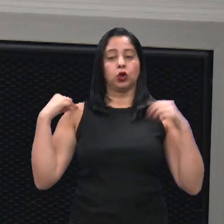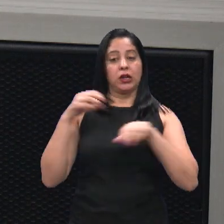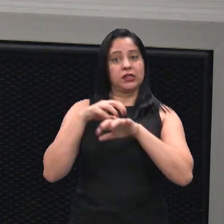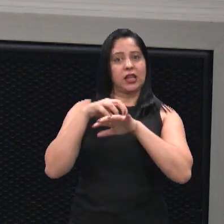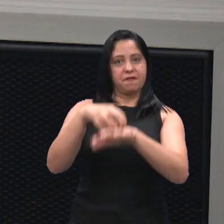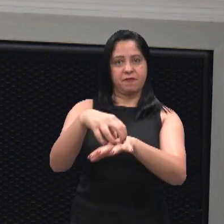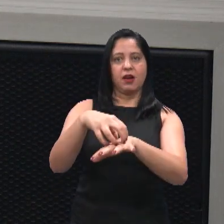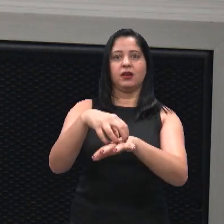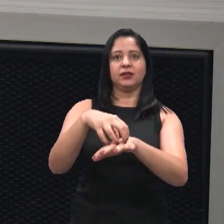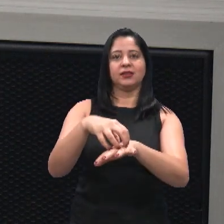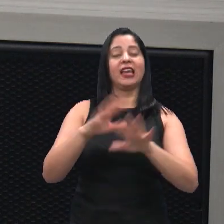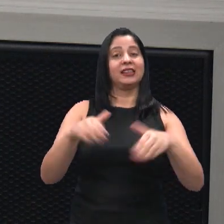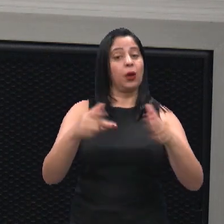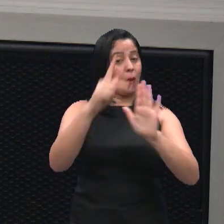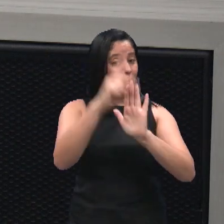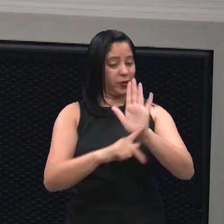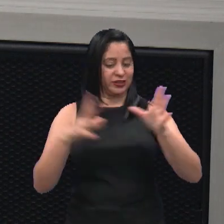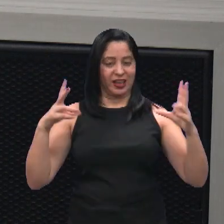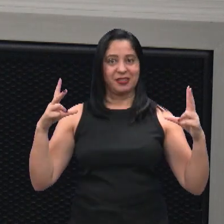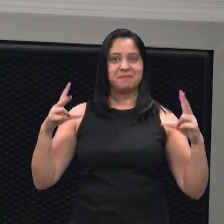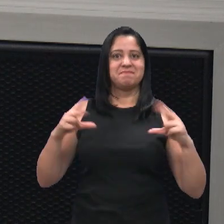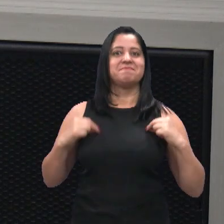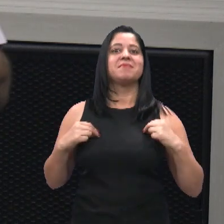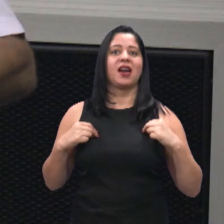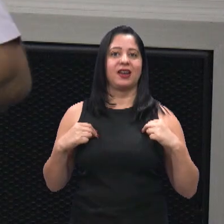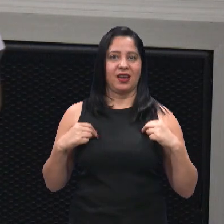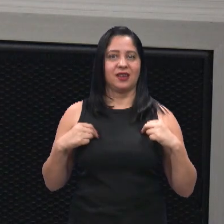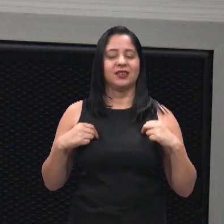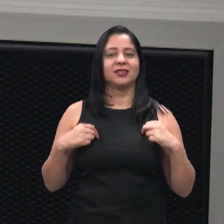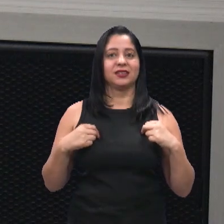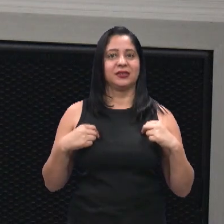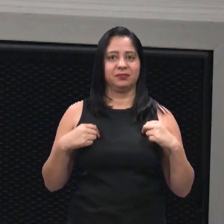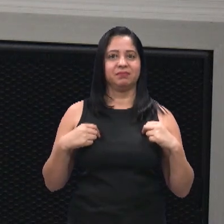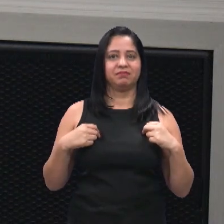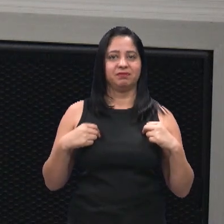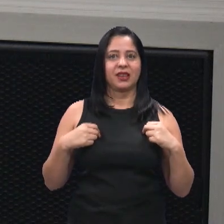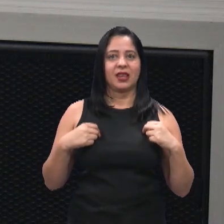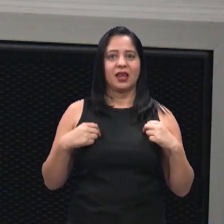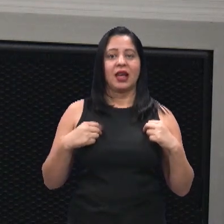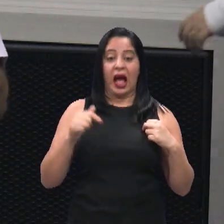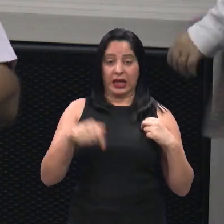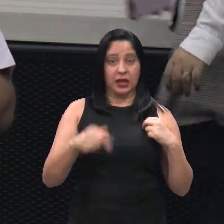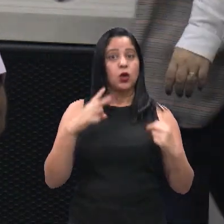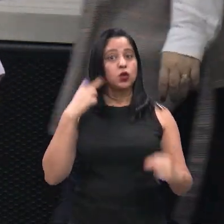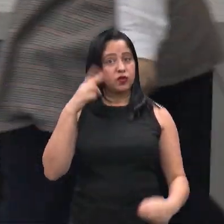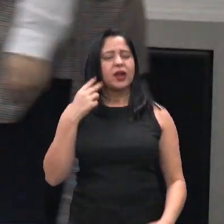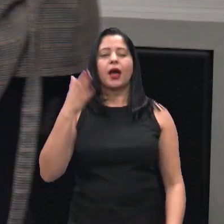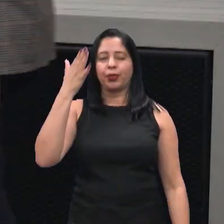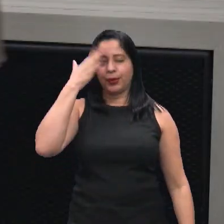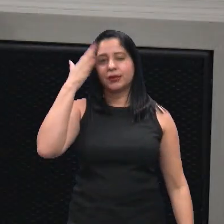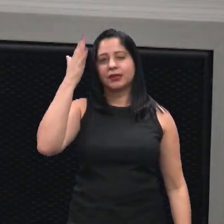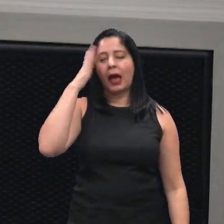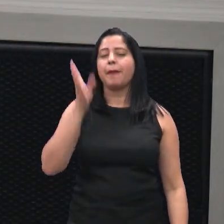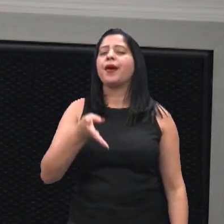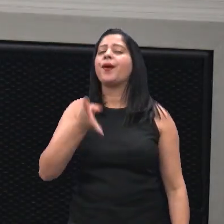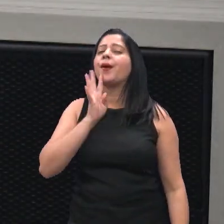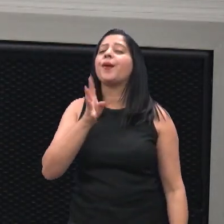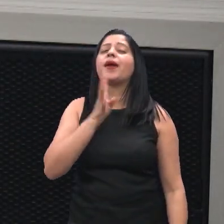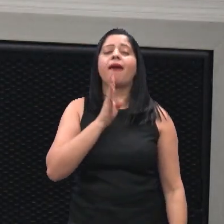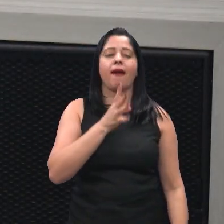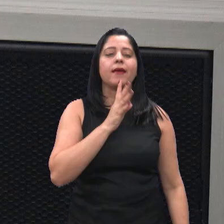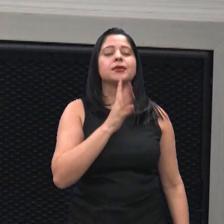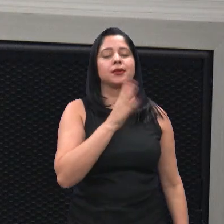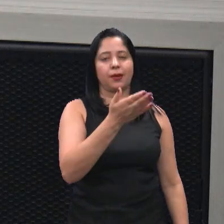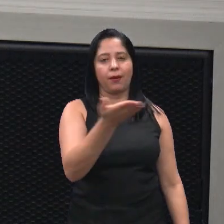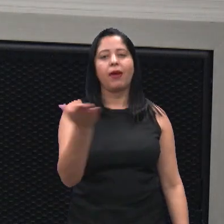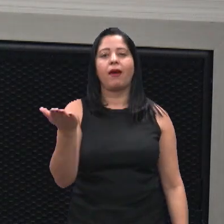aprovado, merecidamente, esses pais de família, a Câmara sabe disso, não é? Acho que aqui todo mundo conhece um transportador escolar e